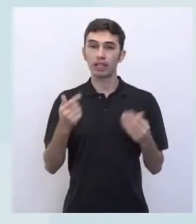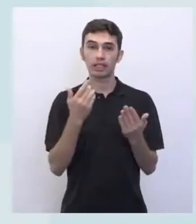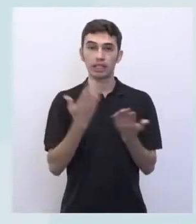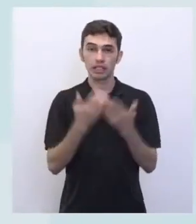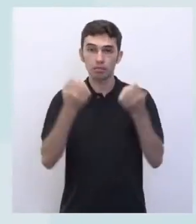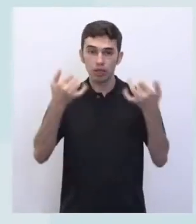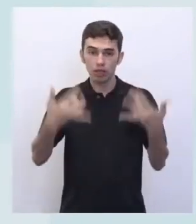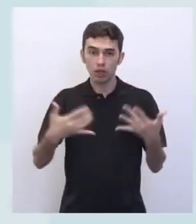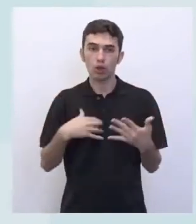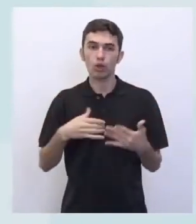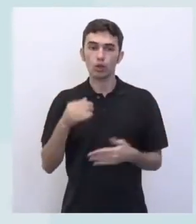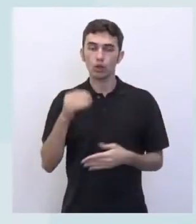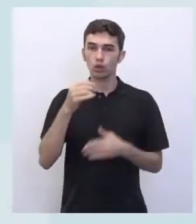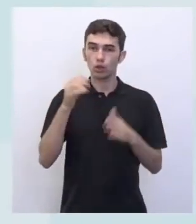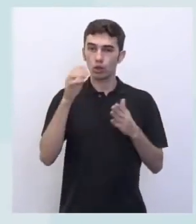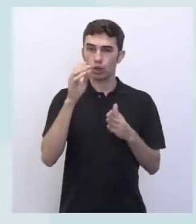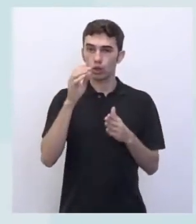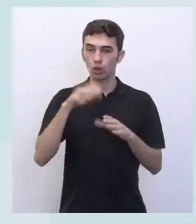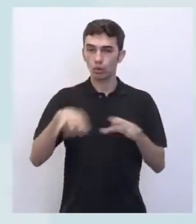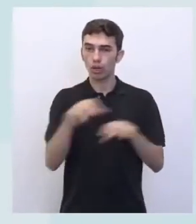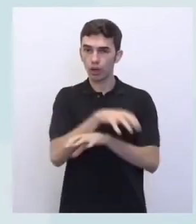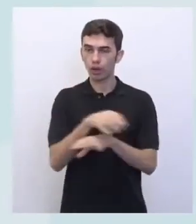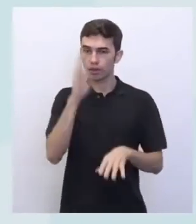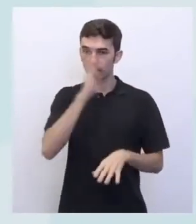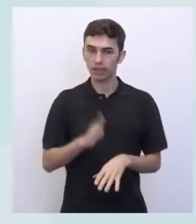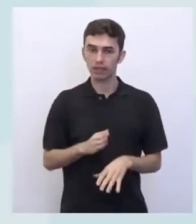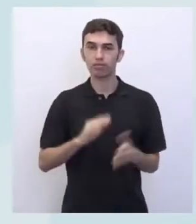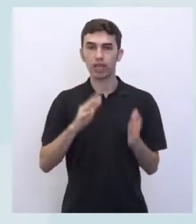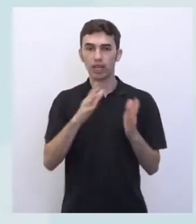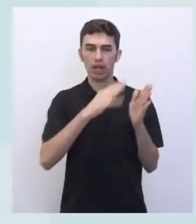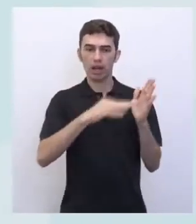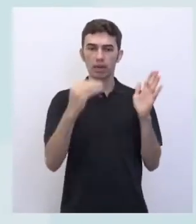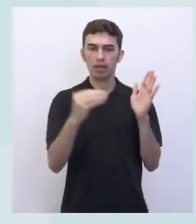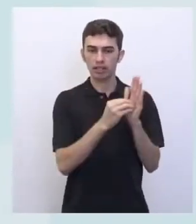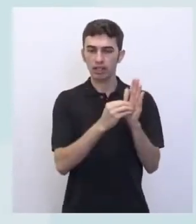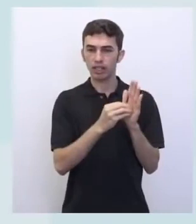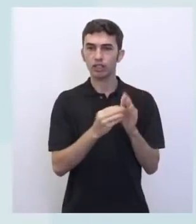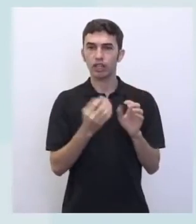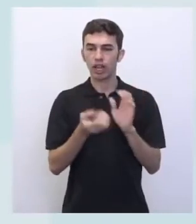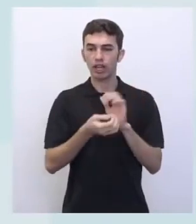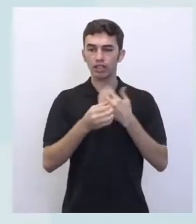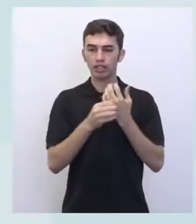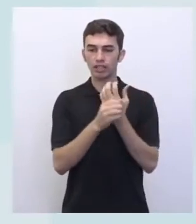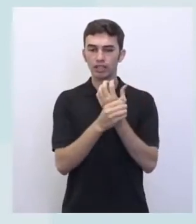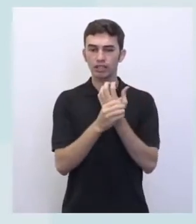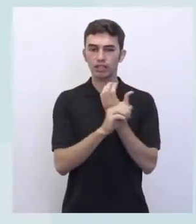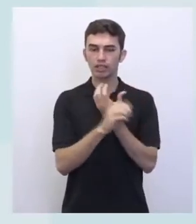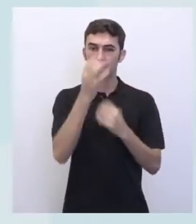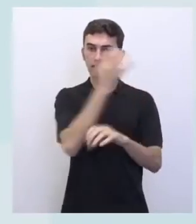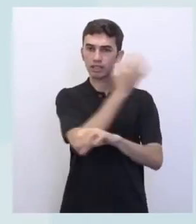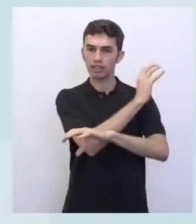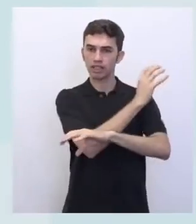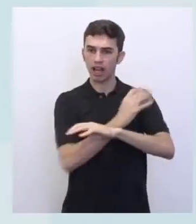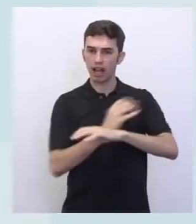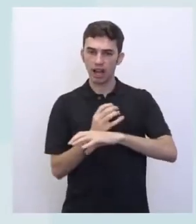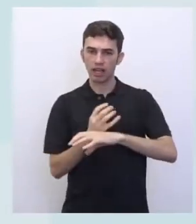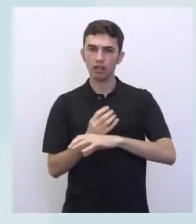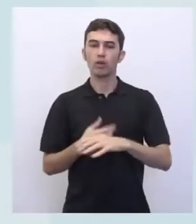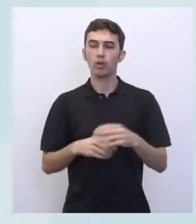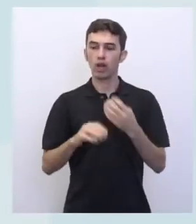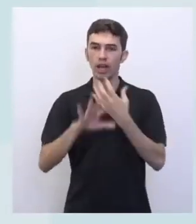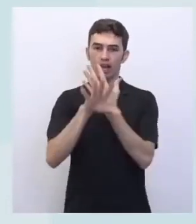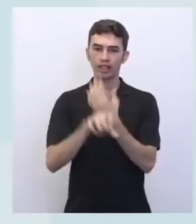falamos dos biomas brasileiros, que é a Mata Atlântica, Cerrado, Caatinga, Amazônia, Pampa